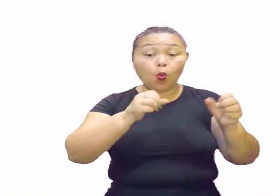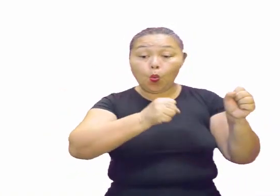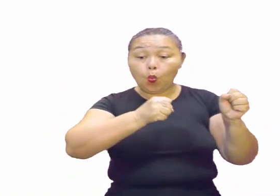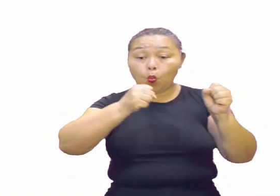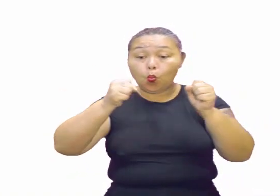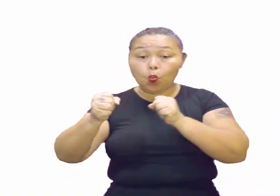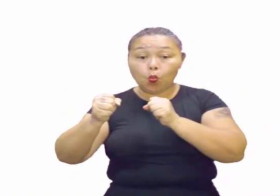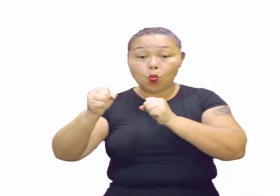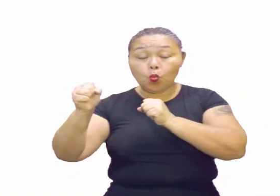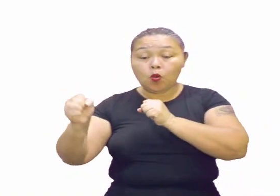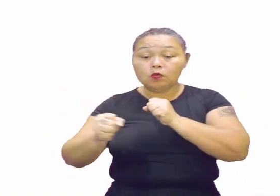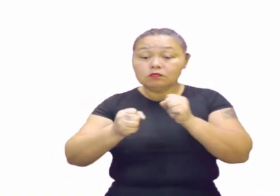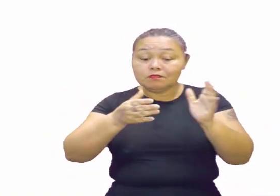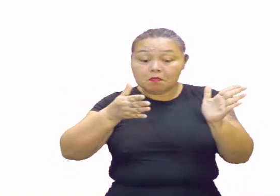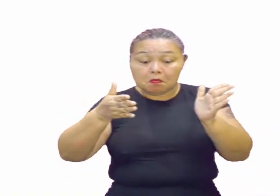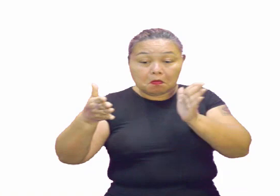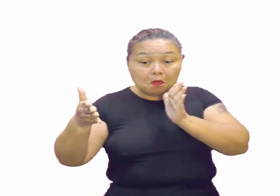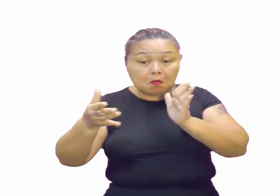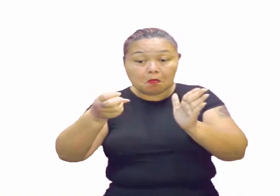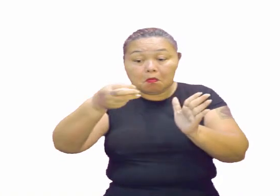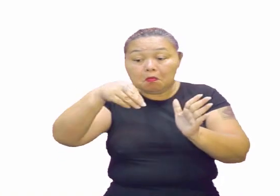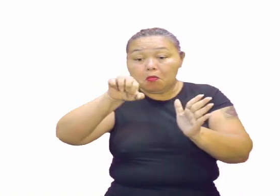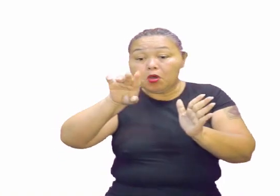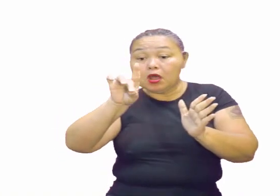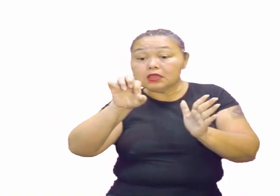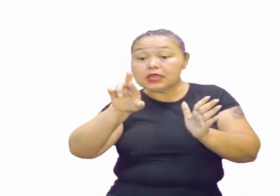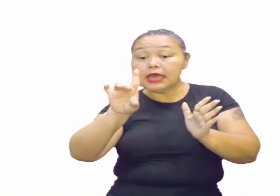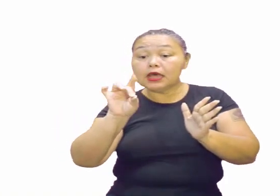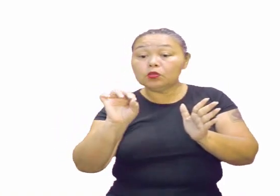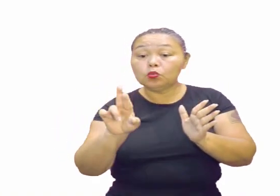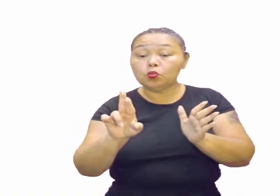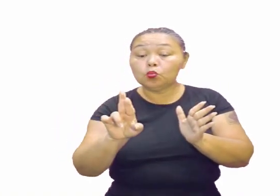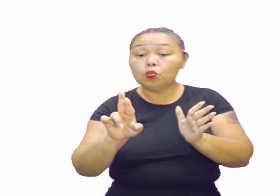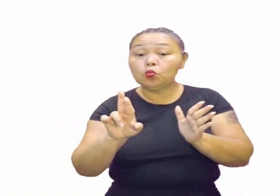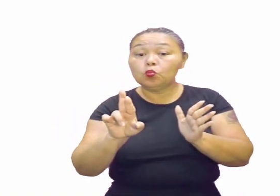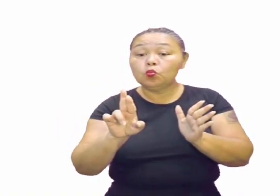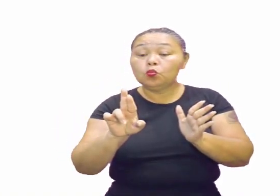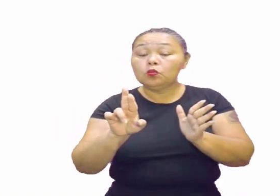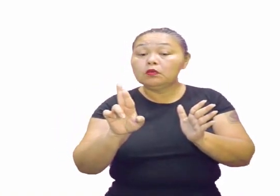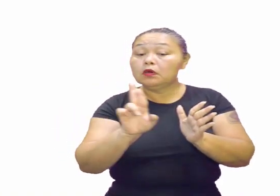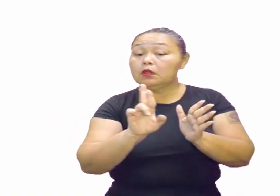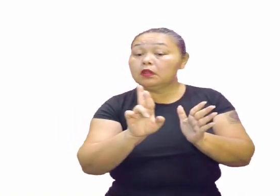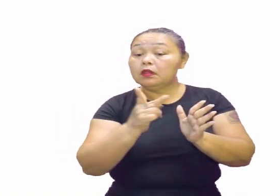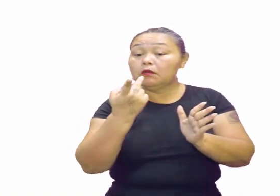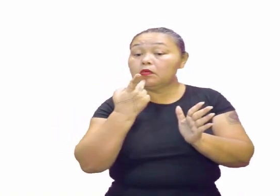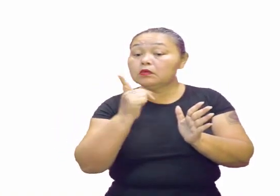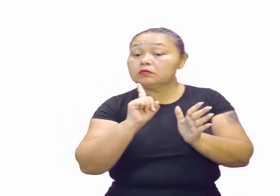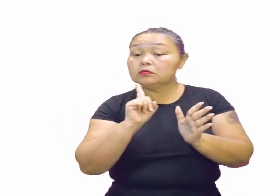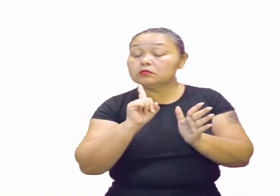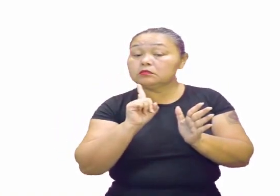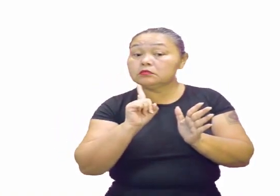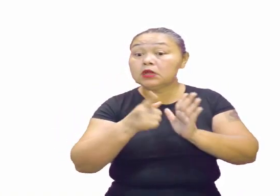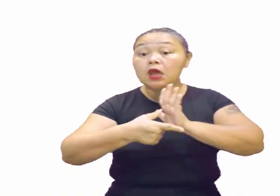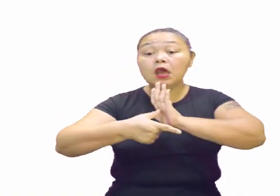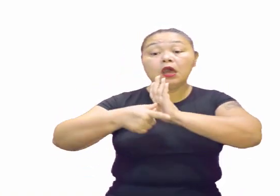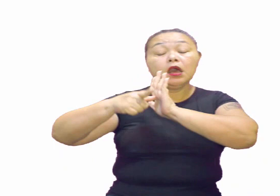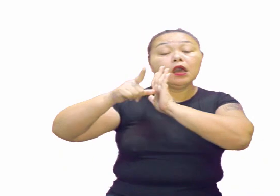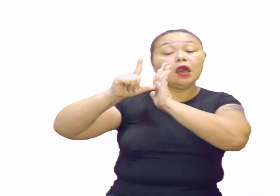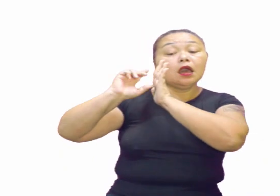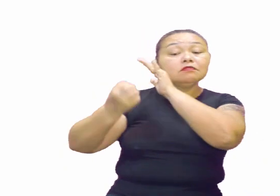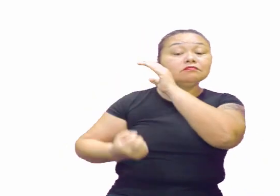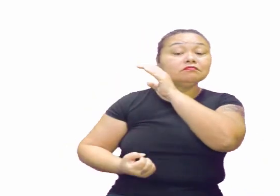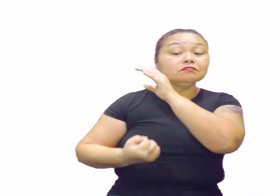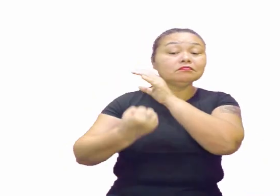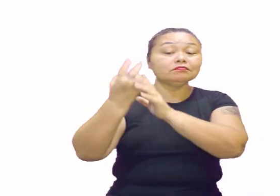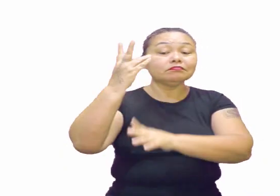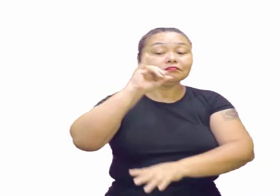poder moderador. Mas nós estamos falando ainda antes da criação